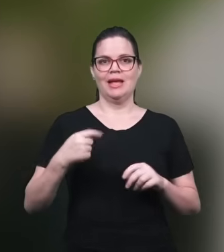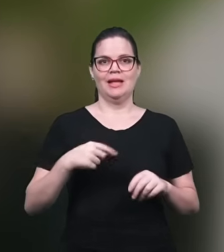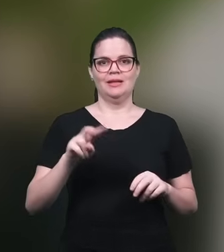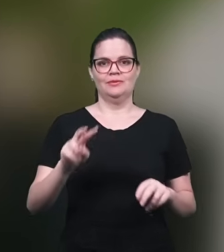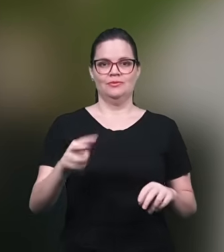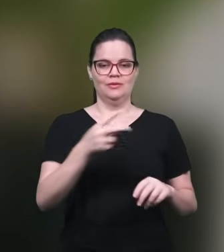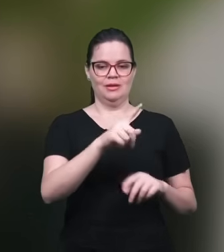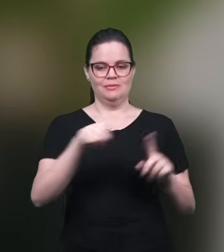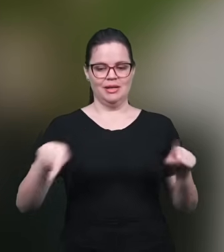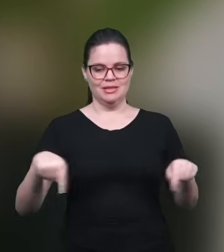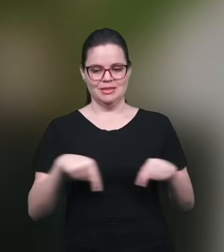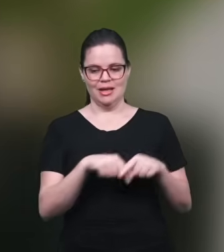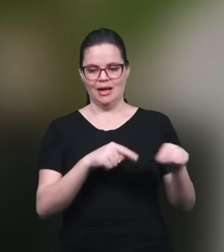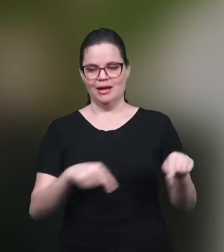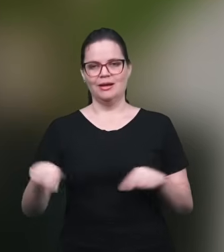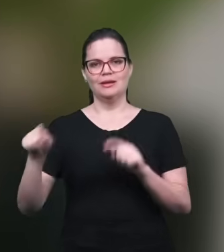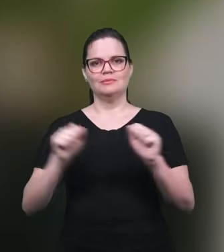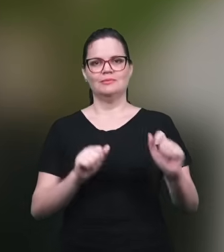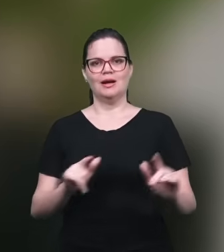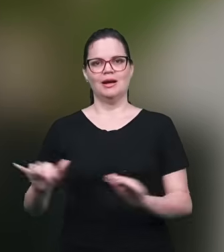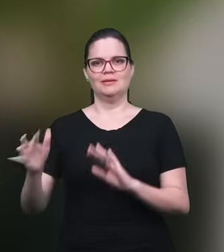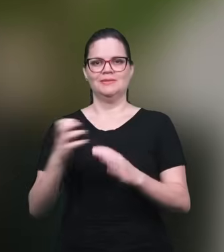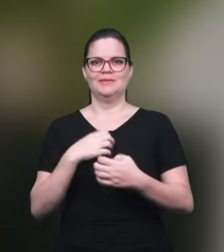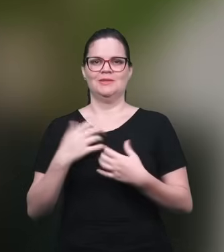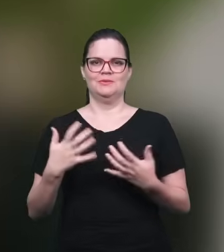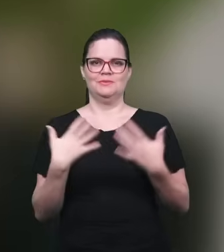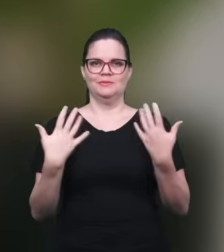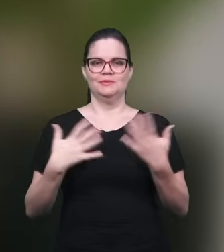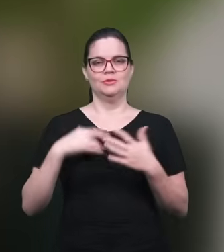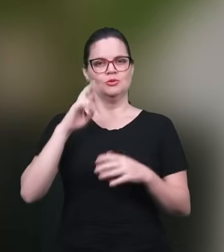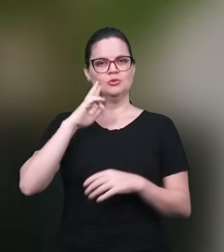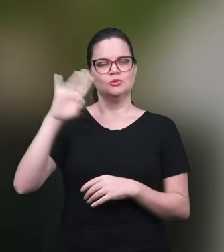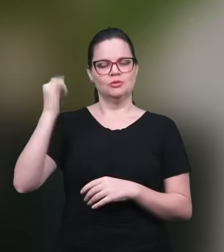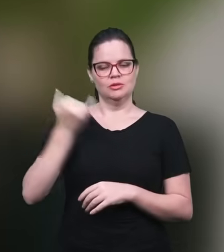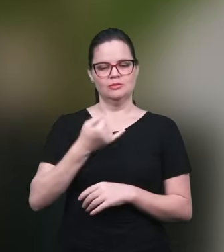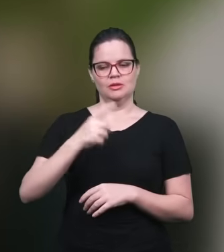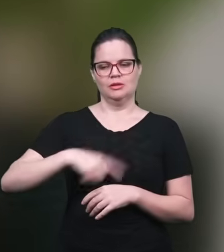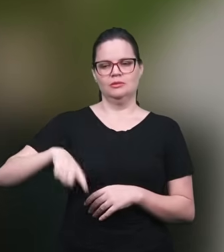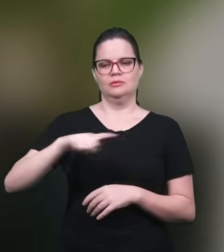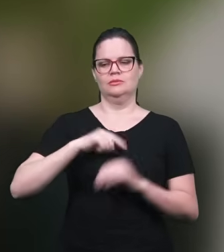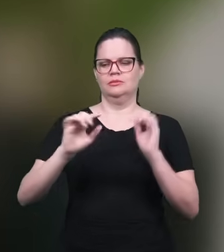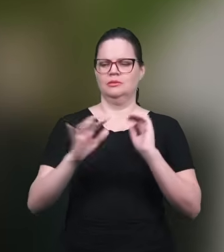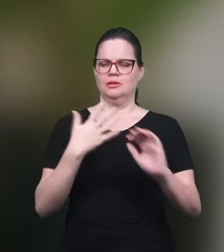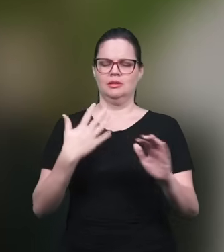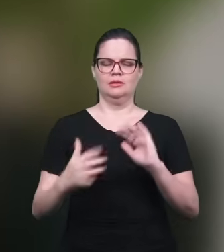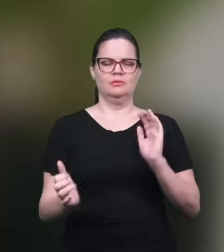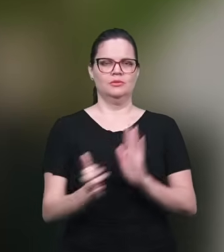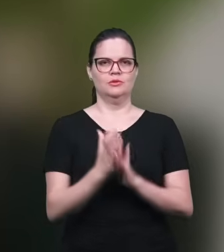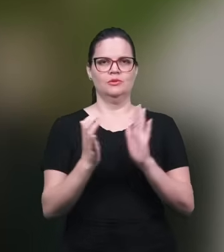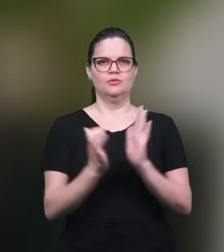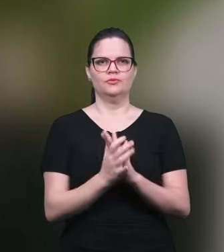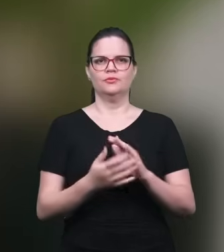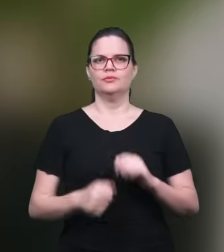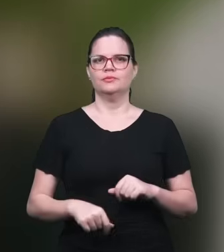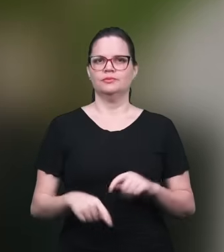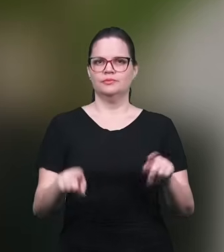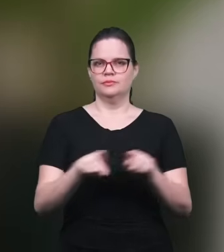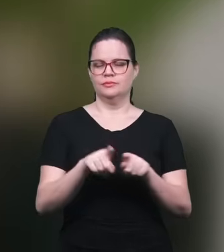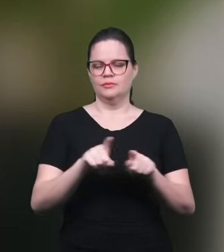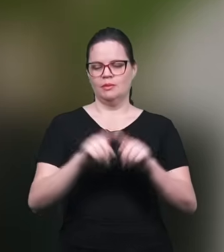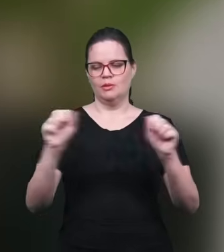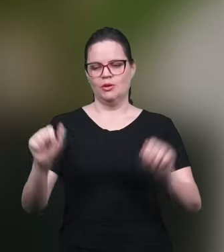vêm para a salinha é uma alegria para elas. O Senhor tem falado conosco, nós cantamos louvores,